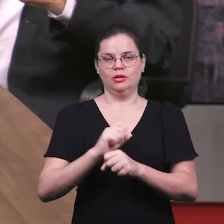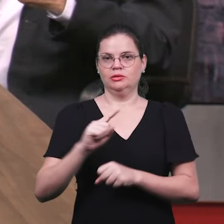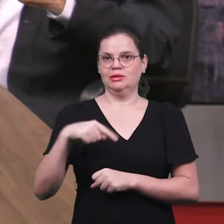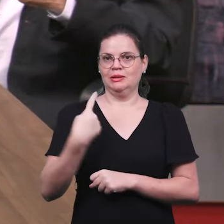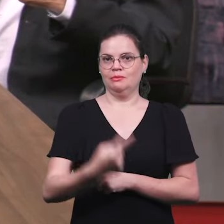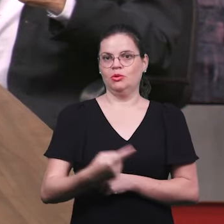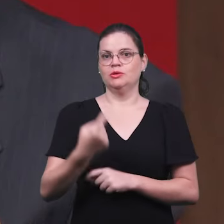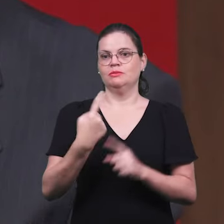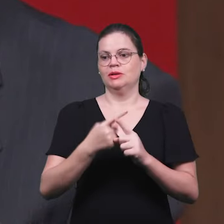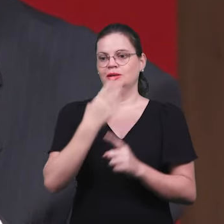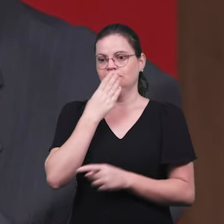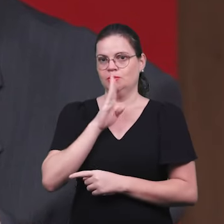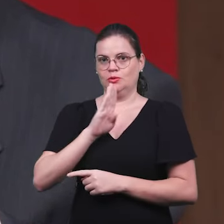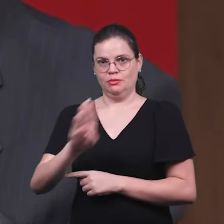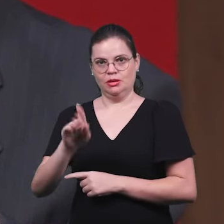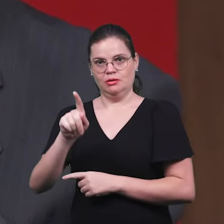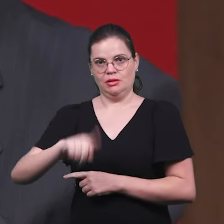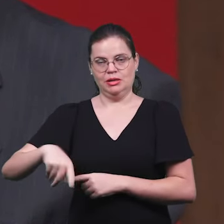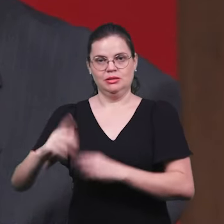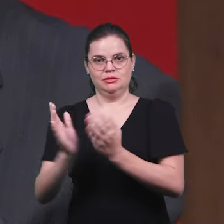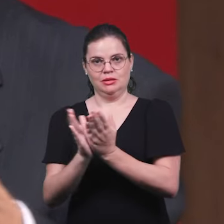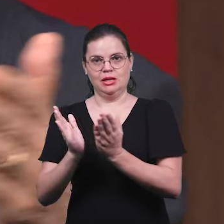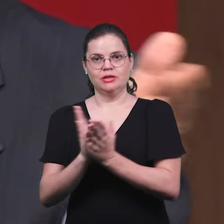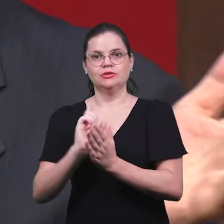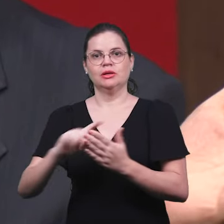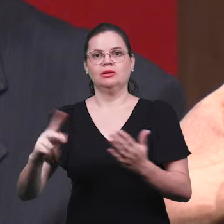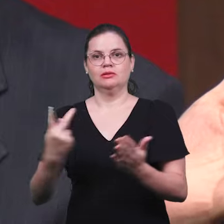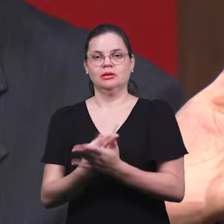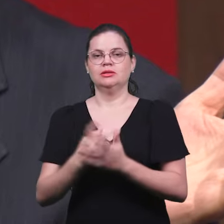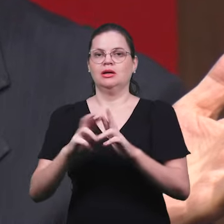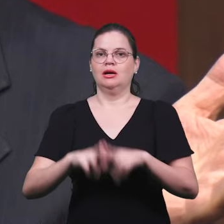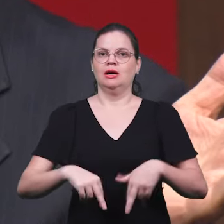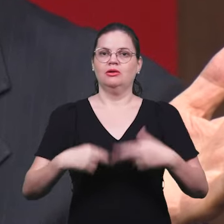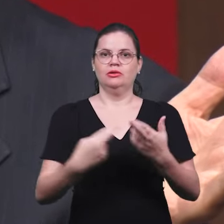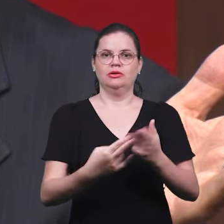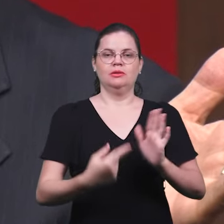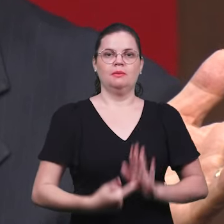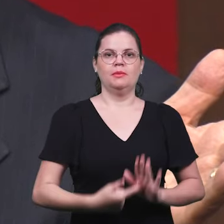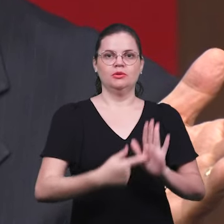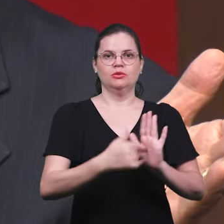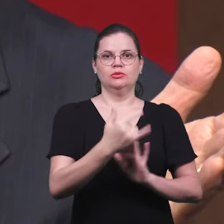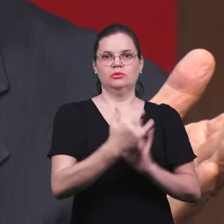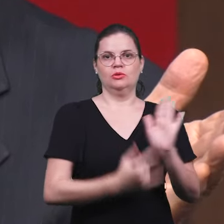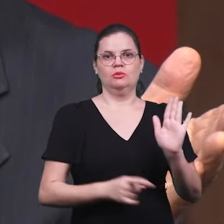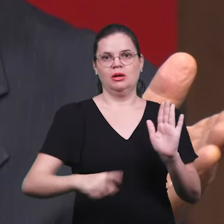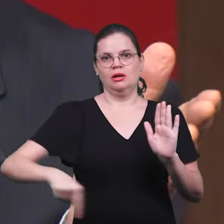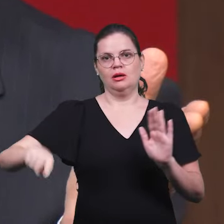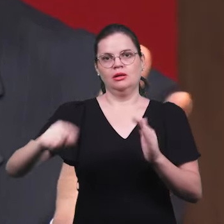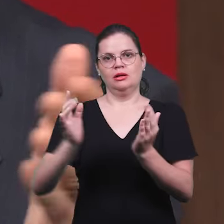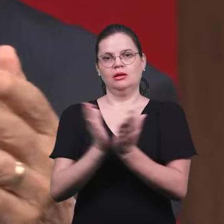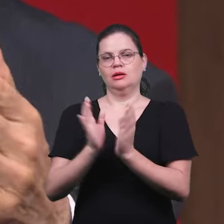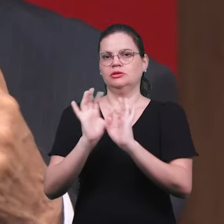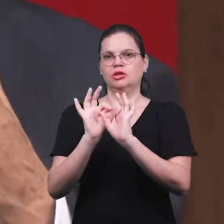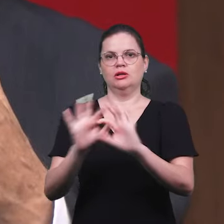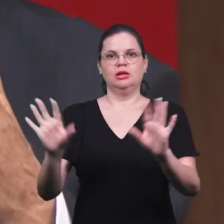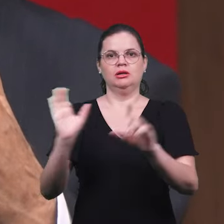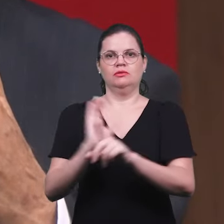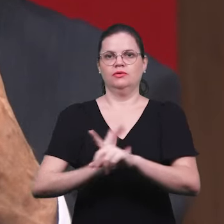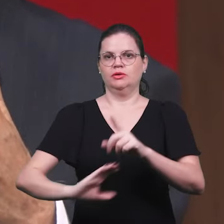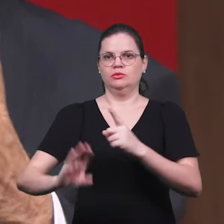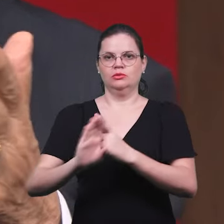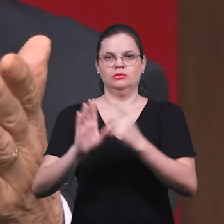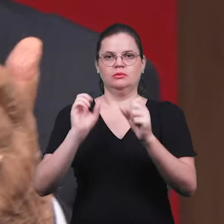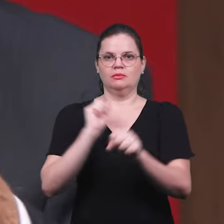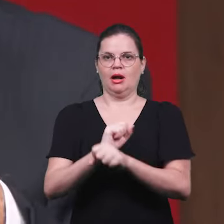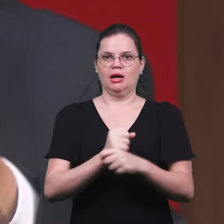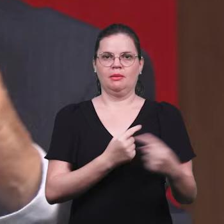havia prometido, ele declarou a liberdade de culto aos cristãos. Ou